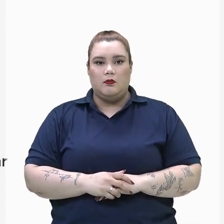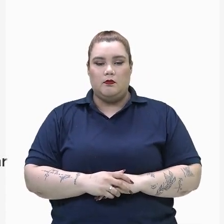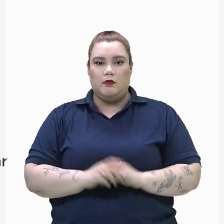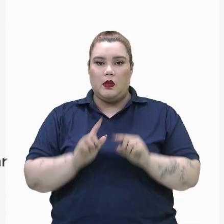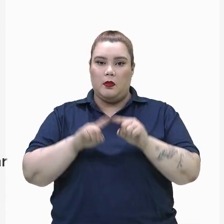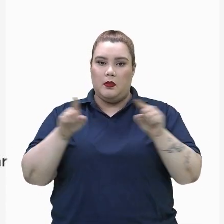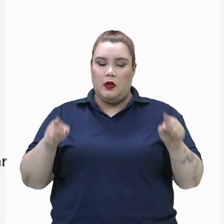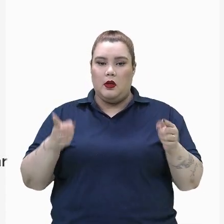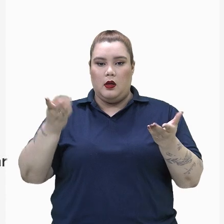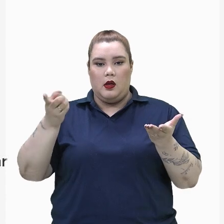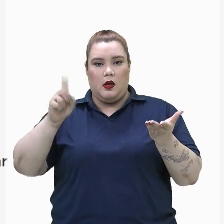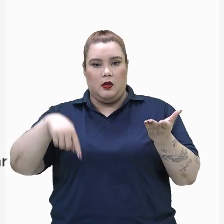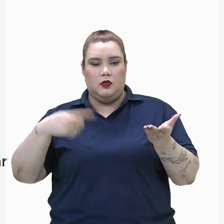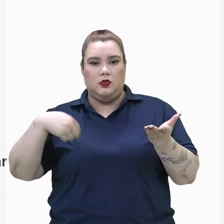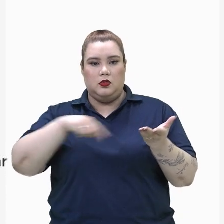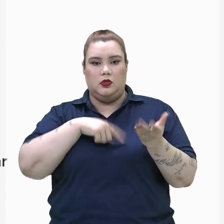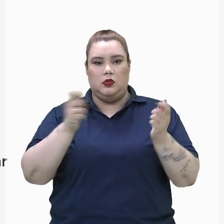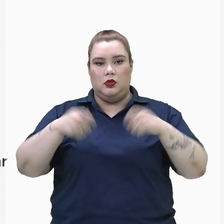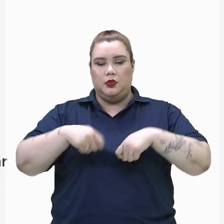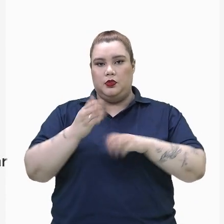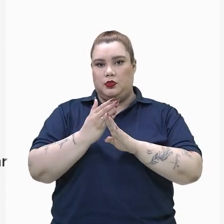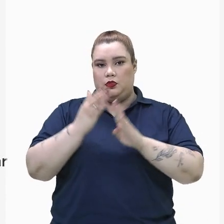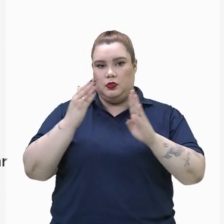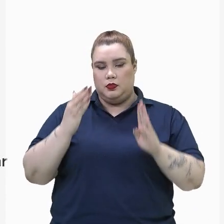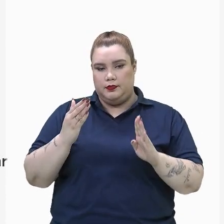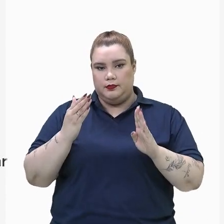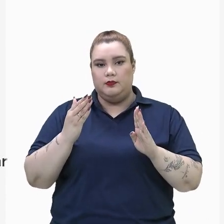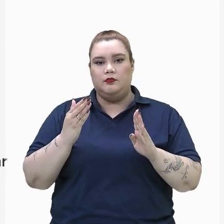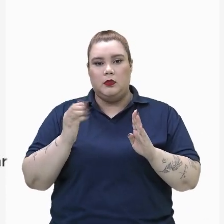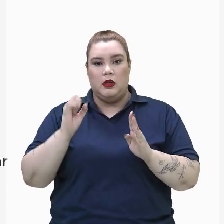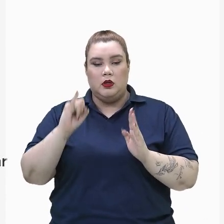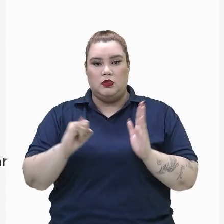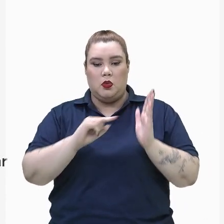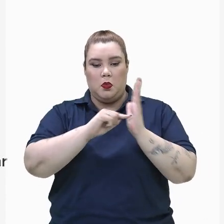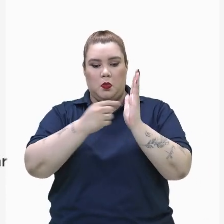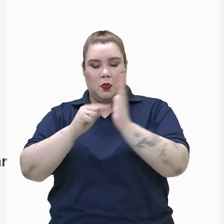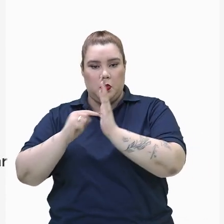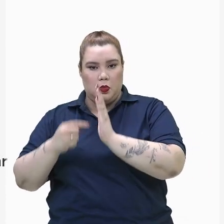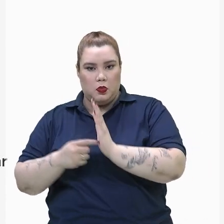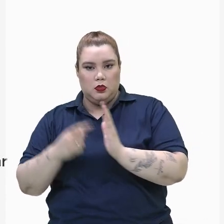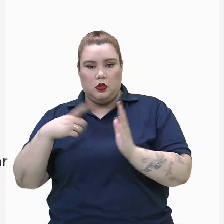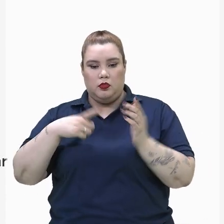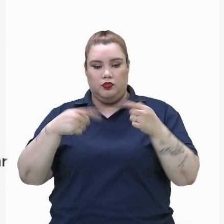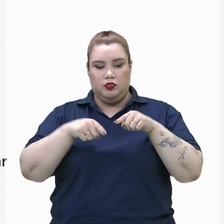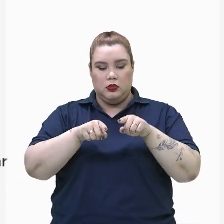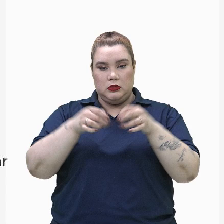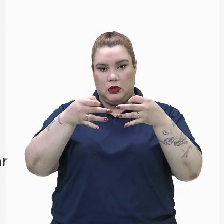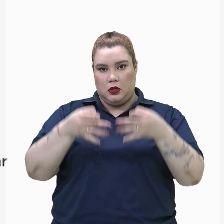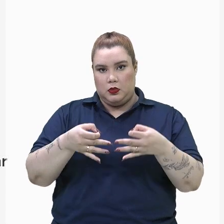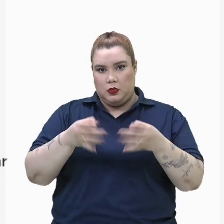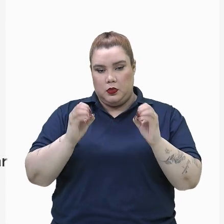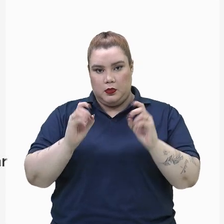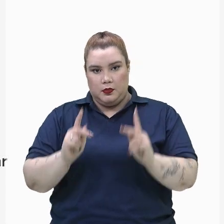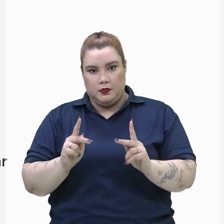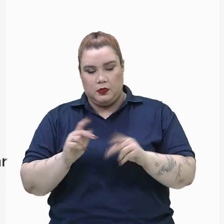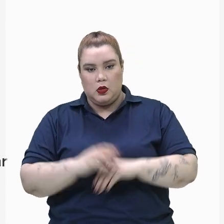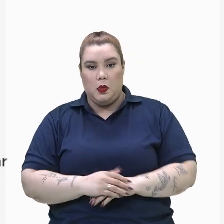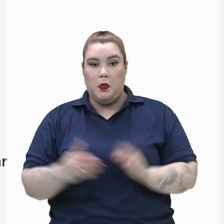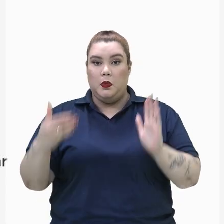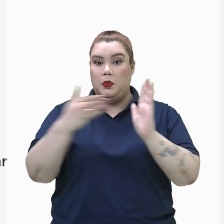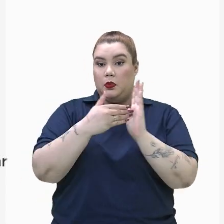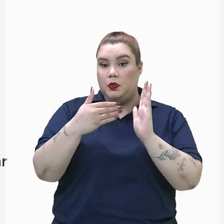é dessa forma que a gente determina, então, se os pontos estão alinhados ou não, tá? E aí, enfim,